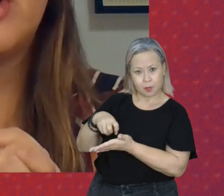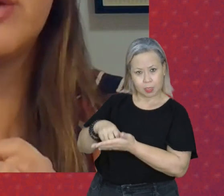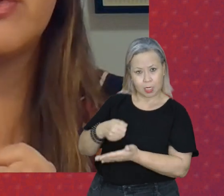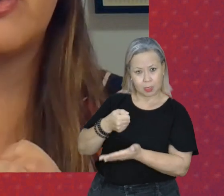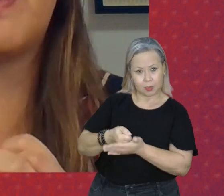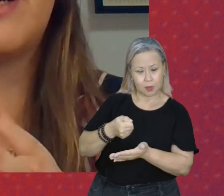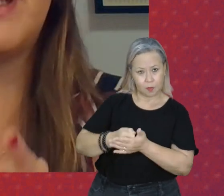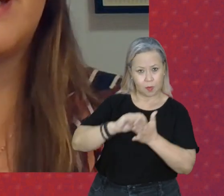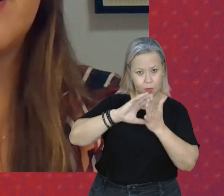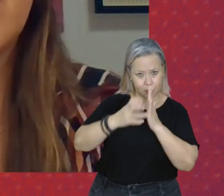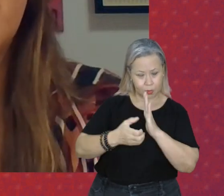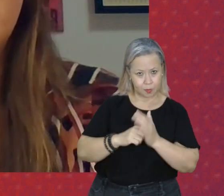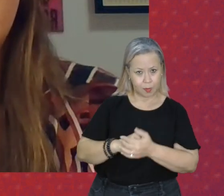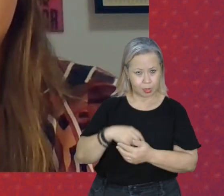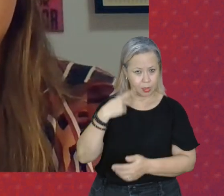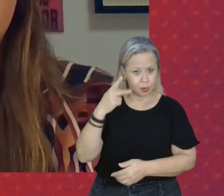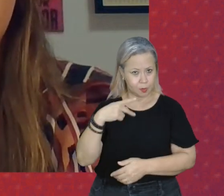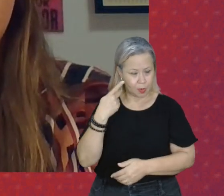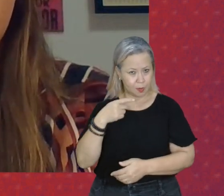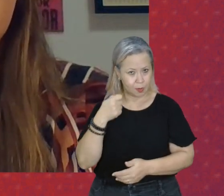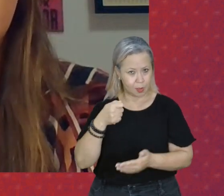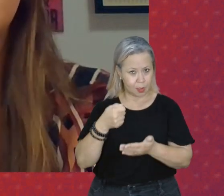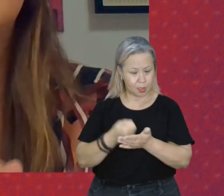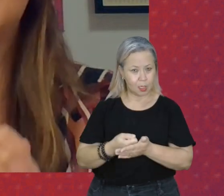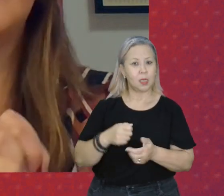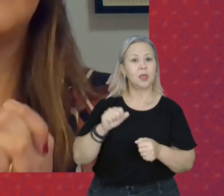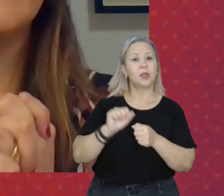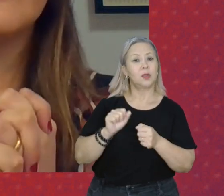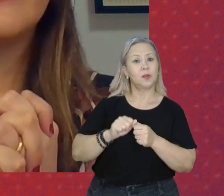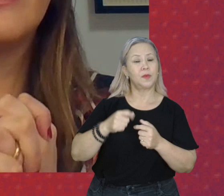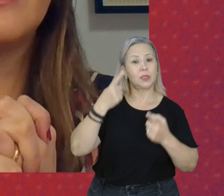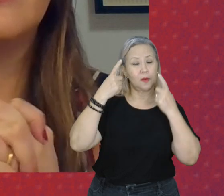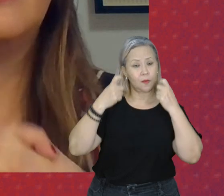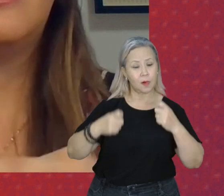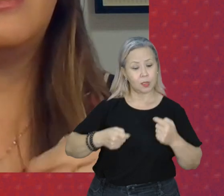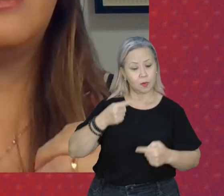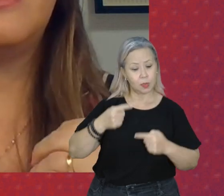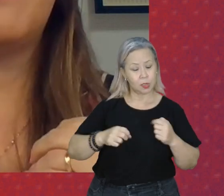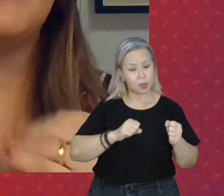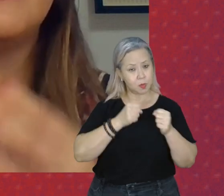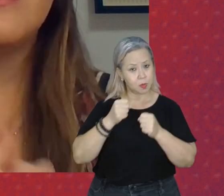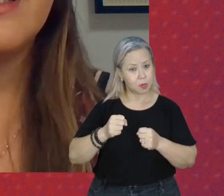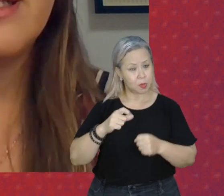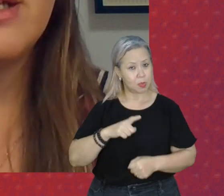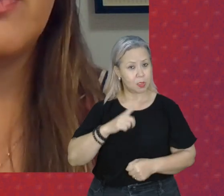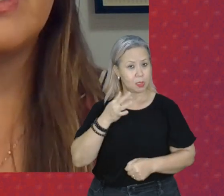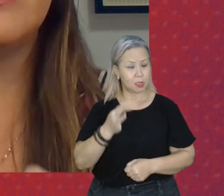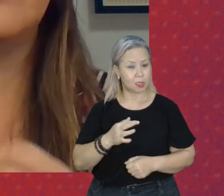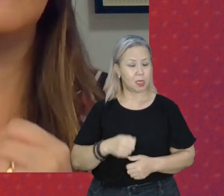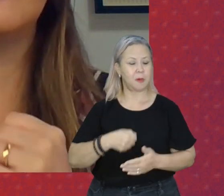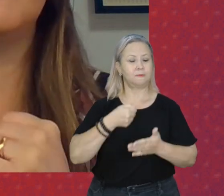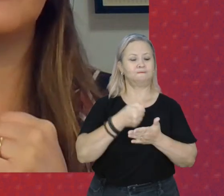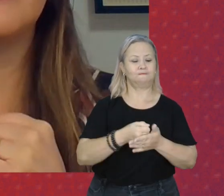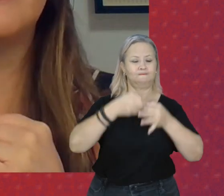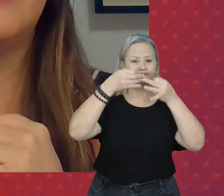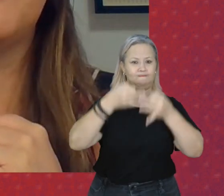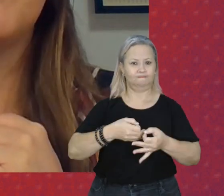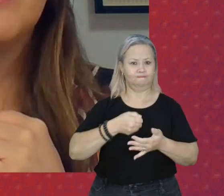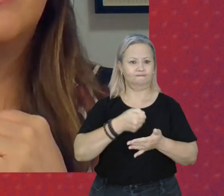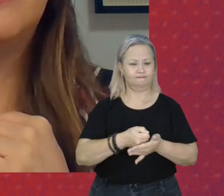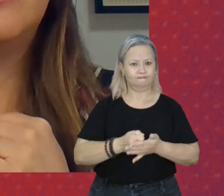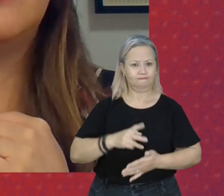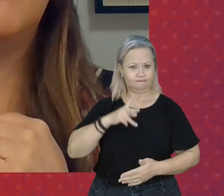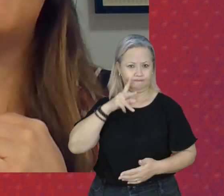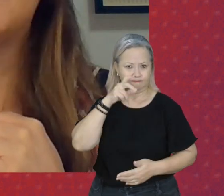aos partidos e aos parlamentares que cometerem violência política poderiam ser mais incisivas. Então, digamos